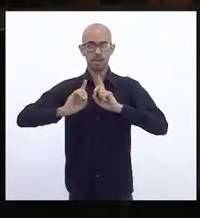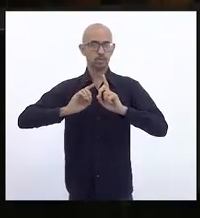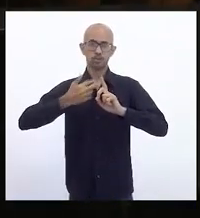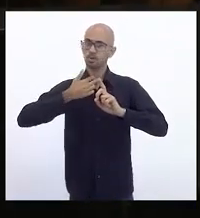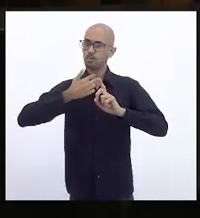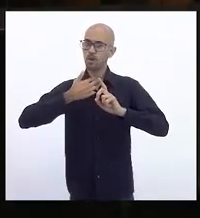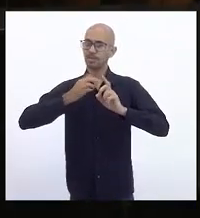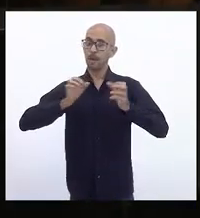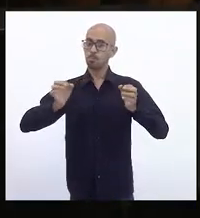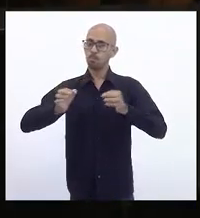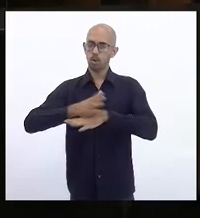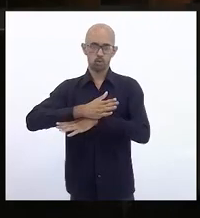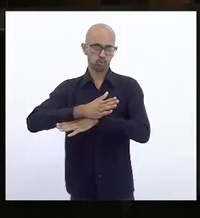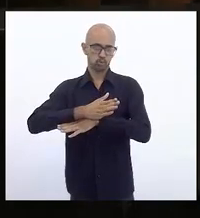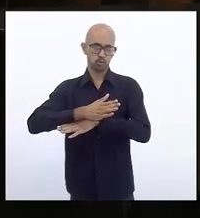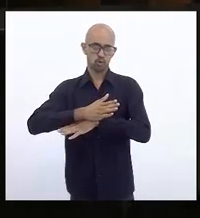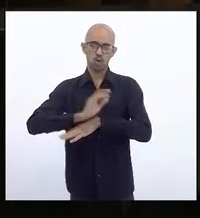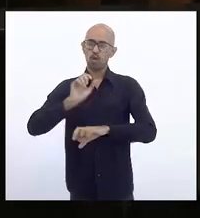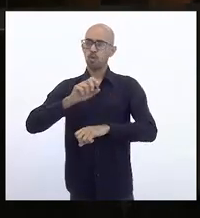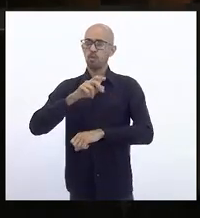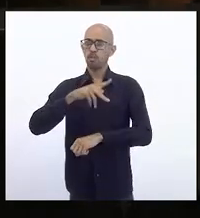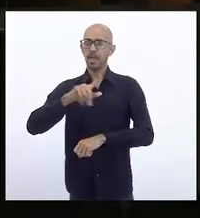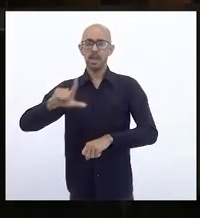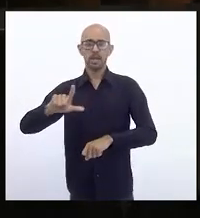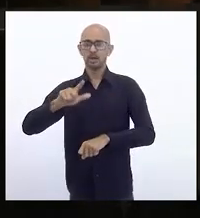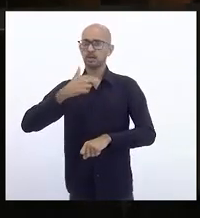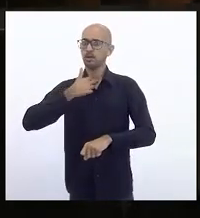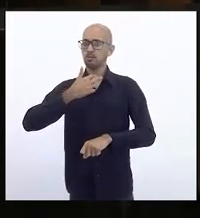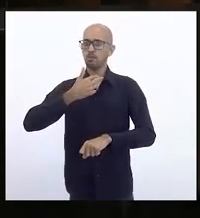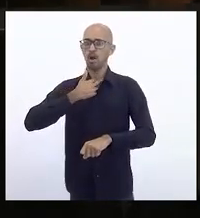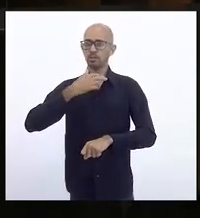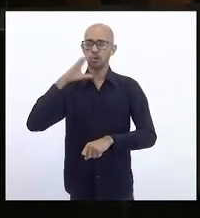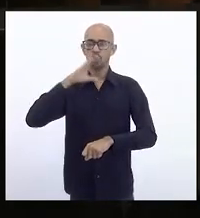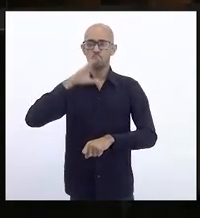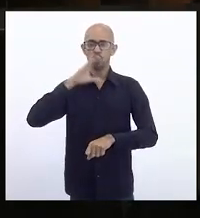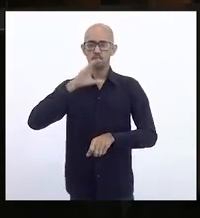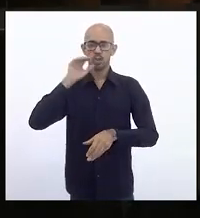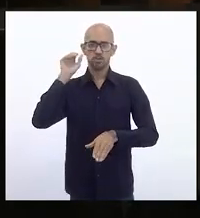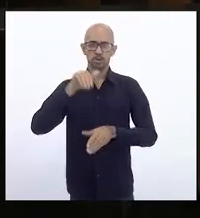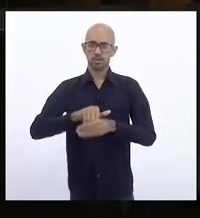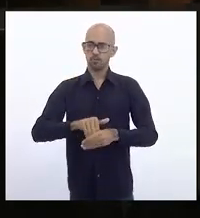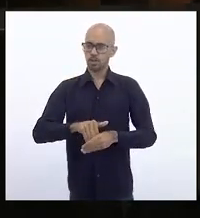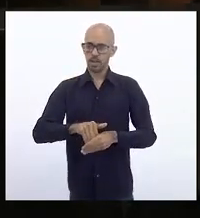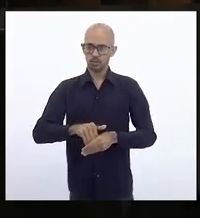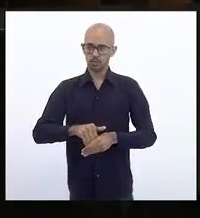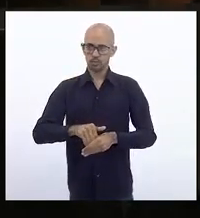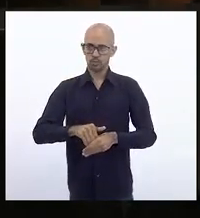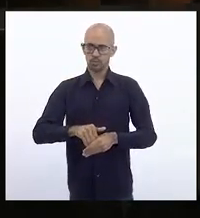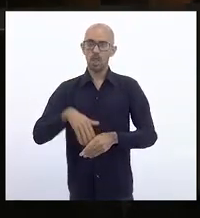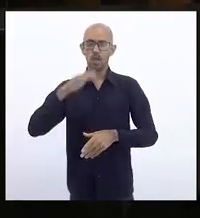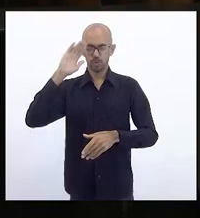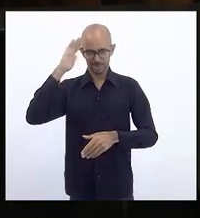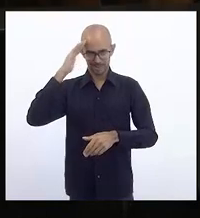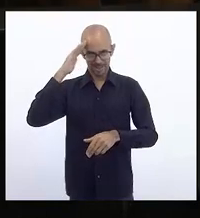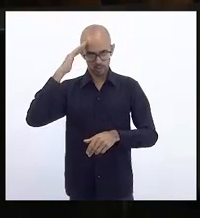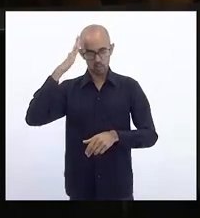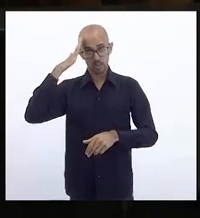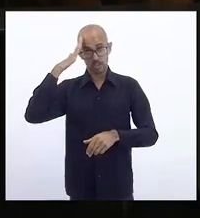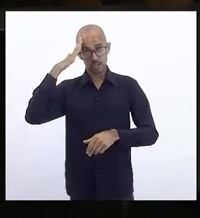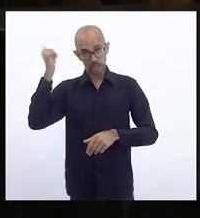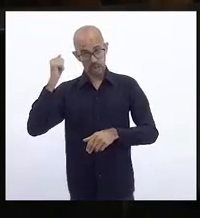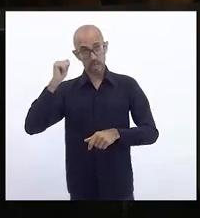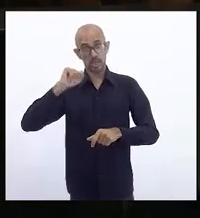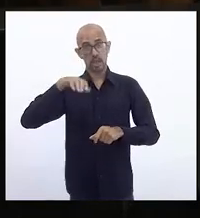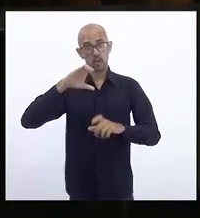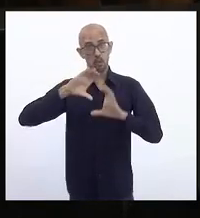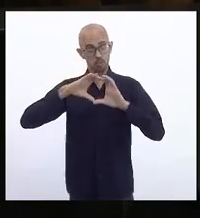LERJ. O projeto não pode vir em caráter de urgência para ser votado. Eu entendo e sei o quanto que a comunidade da